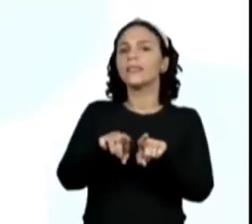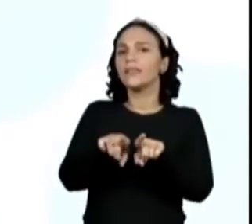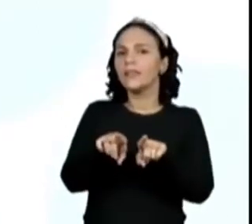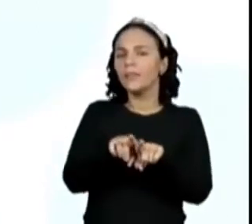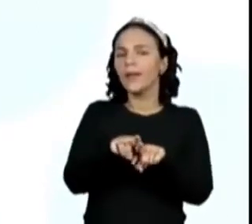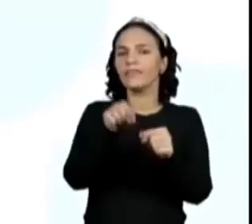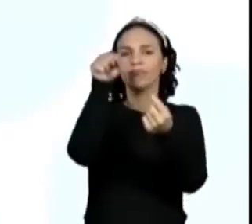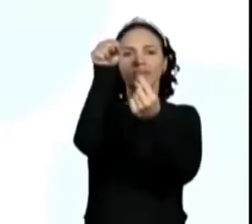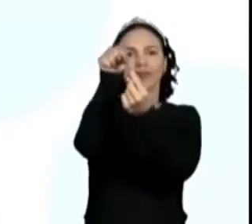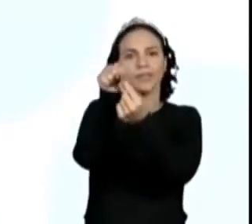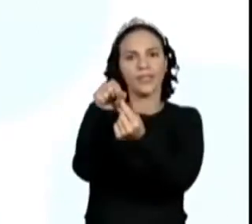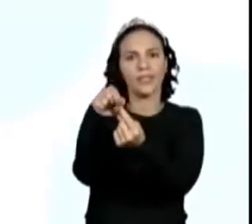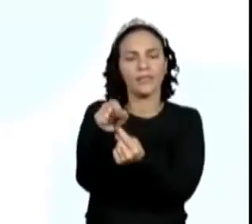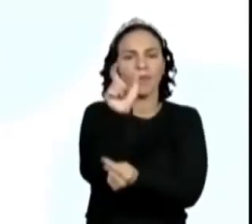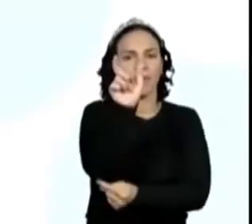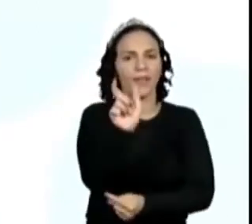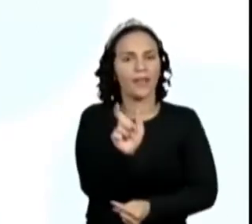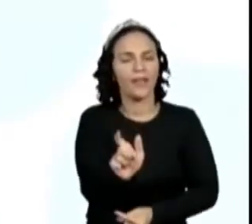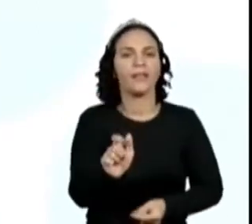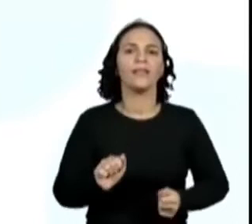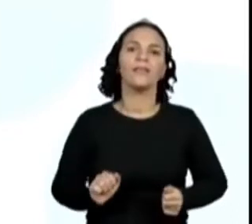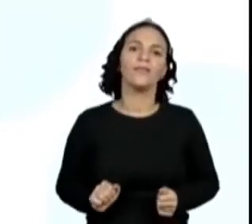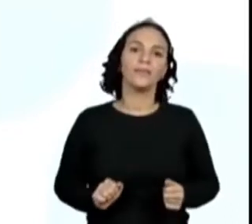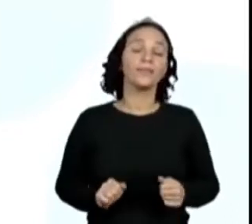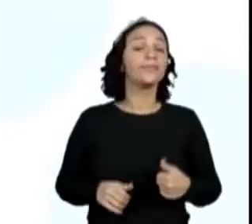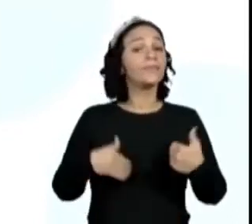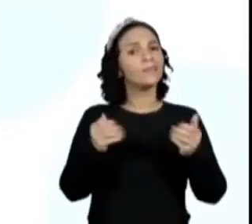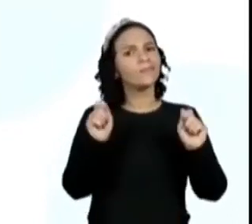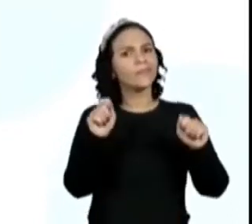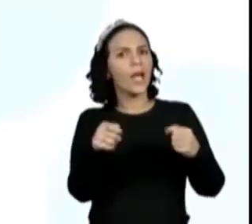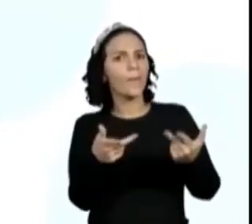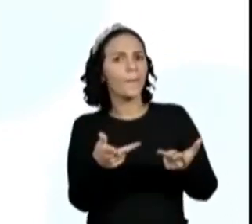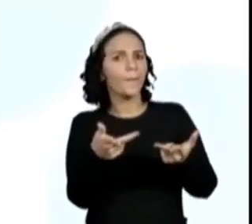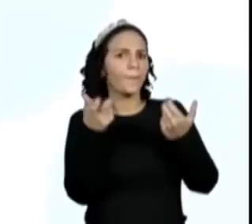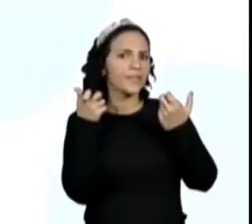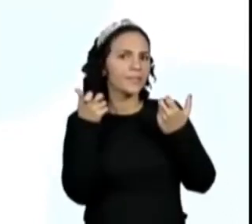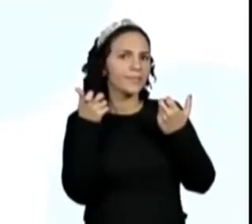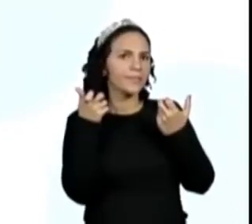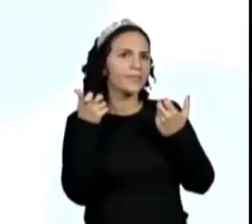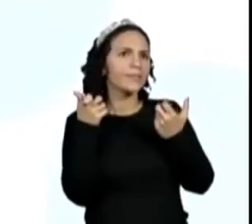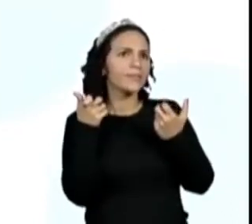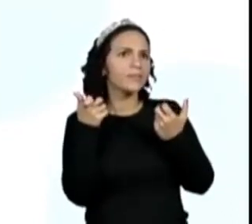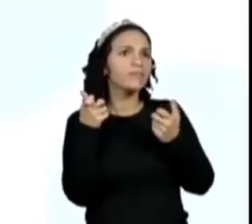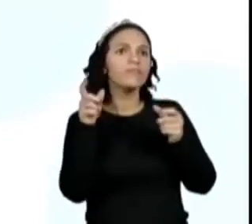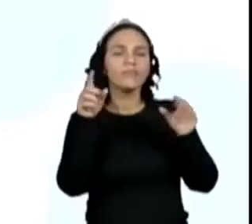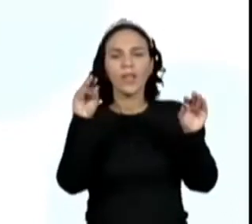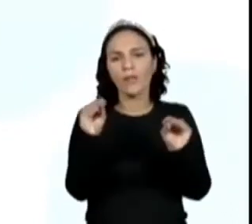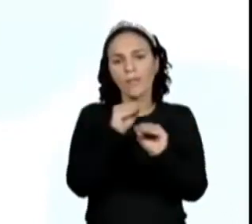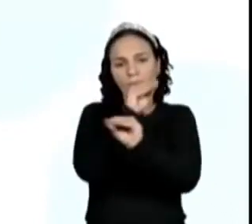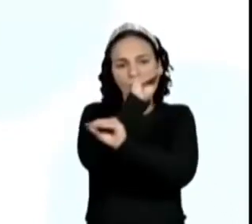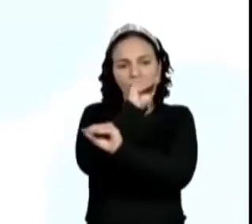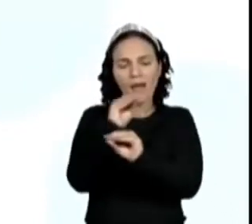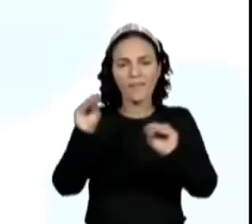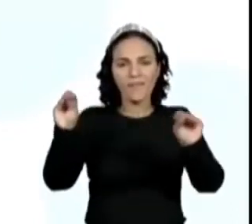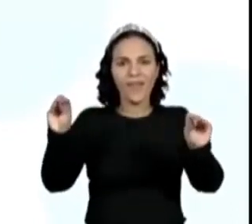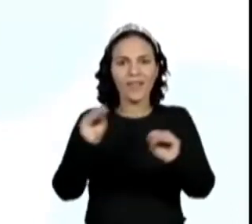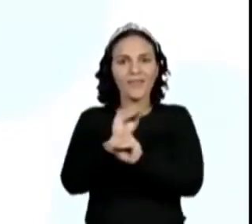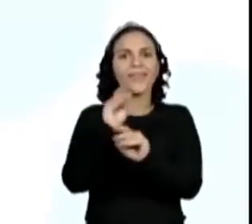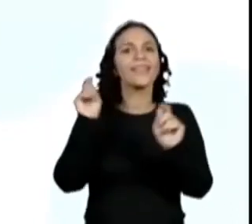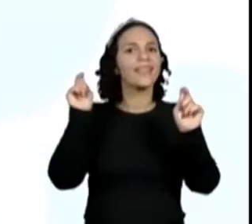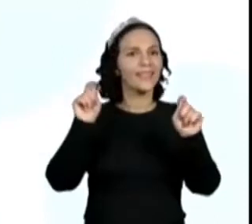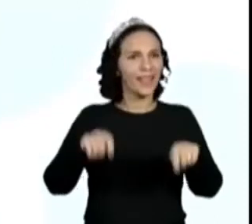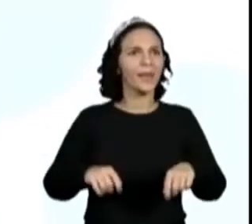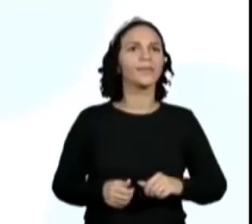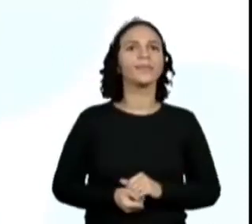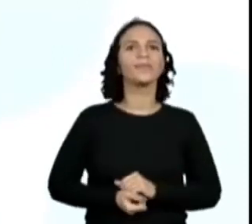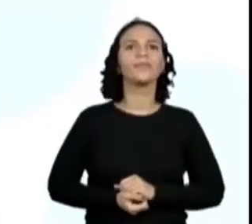a rima, as palavras que vão rimar. Então a gente percebe que dá para usar na nossa brincadeira. Vamos limpar um pouquinho